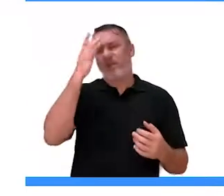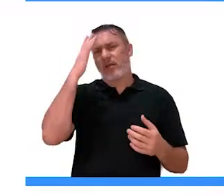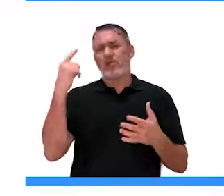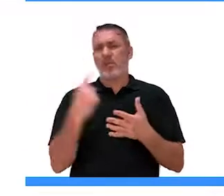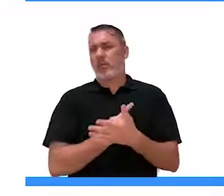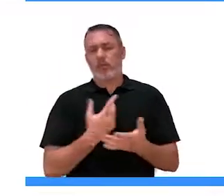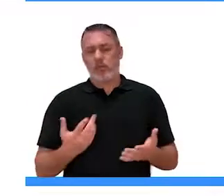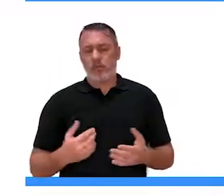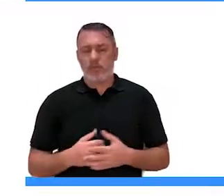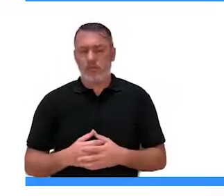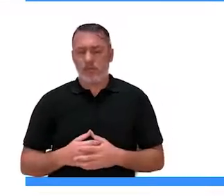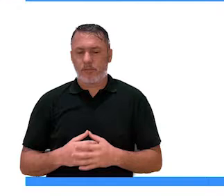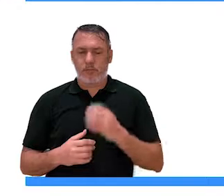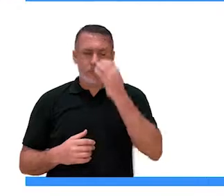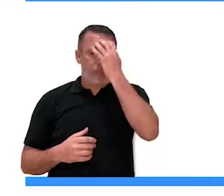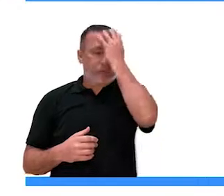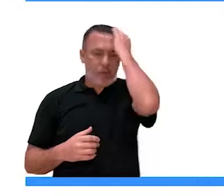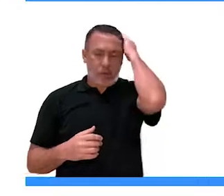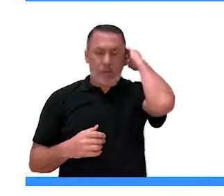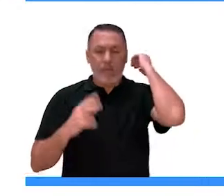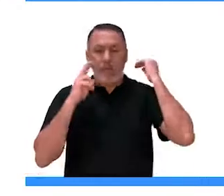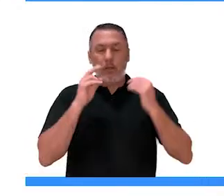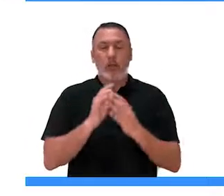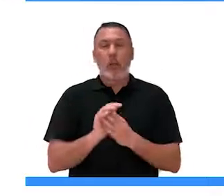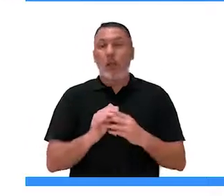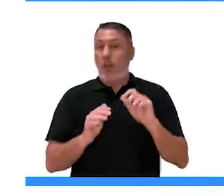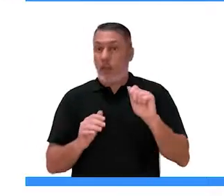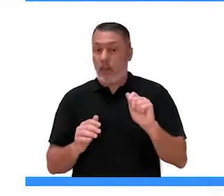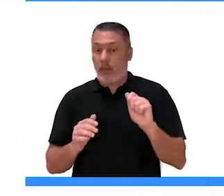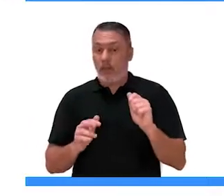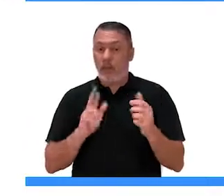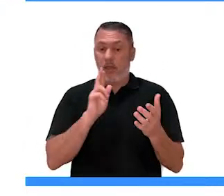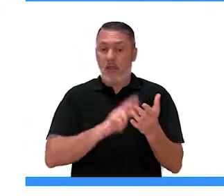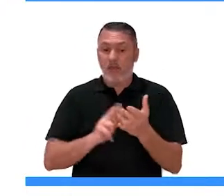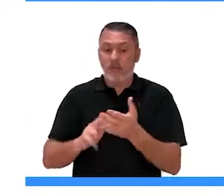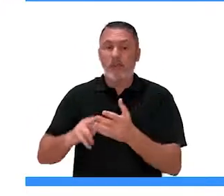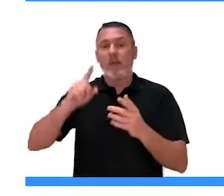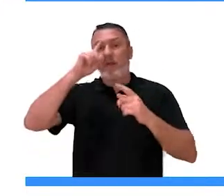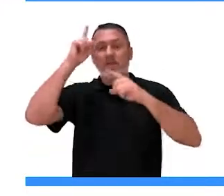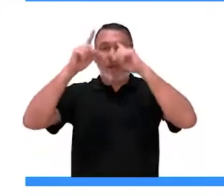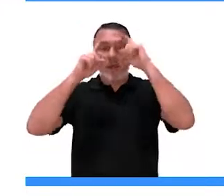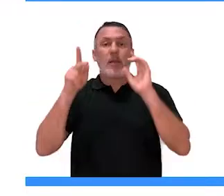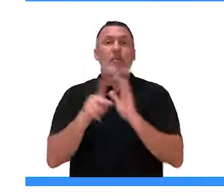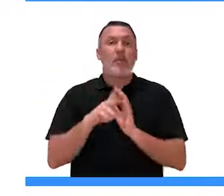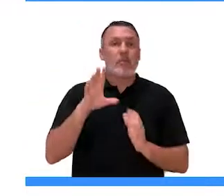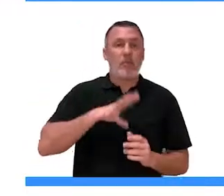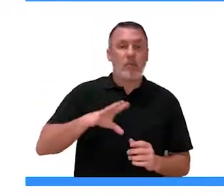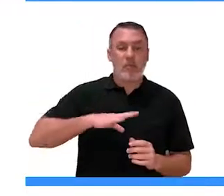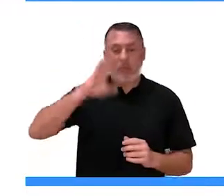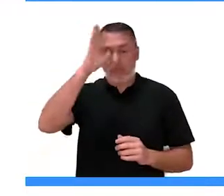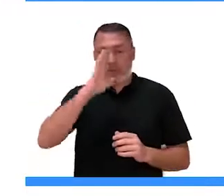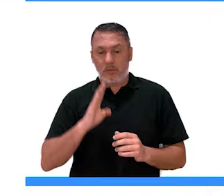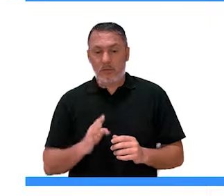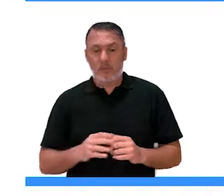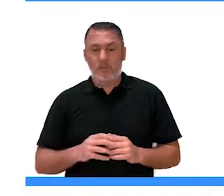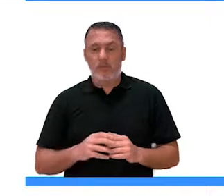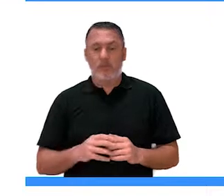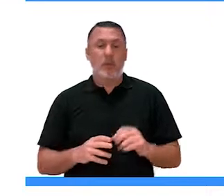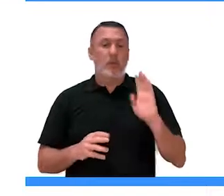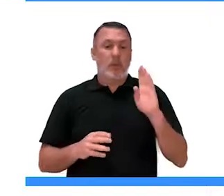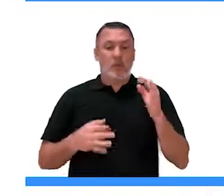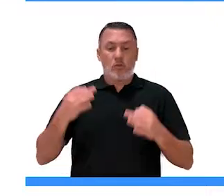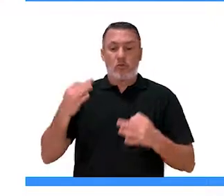fácil a pergunta, né? A. Registros do inventário do português brasileiro. B. Justificativas da variedade linguística